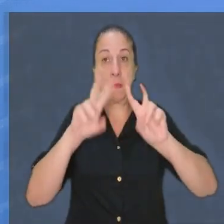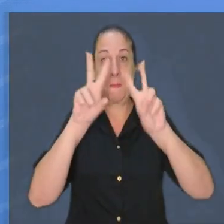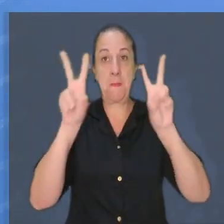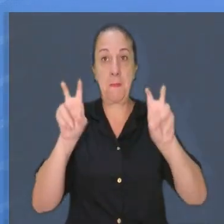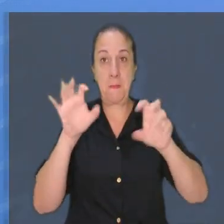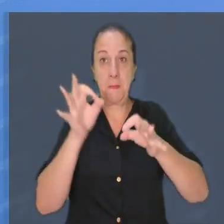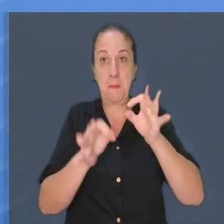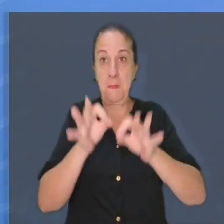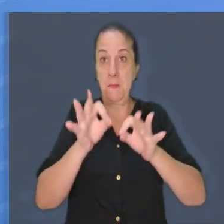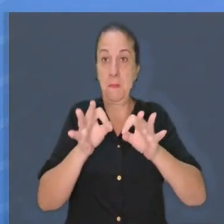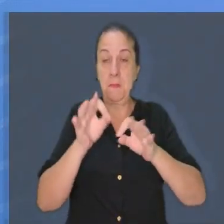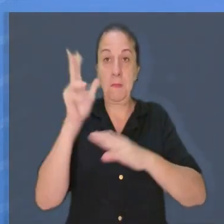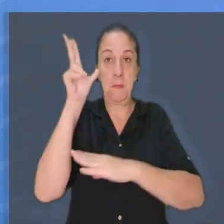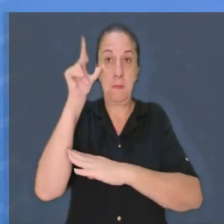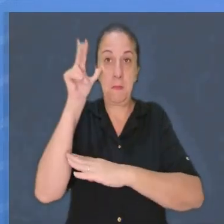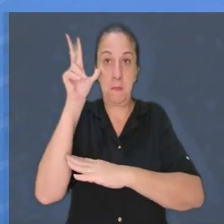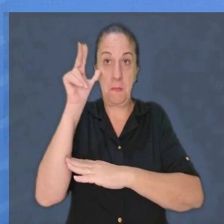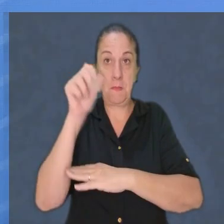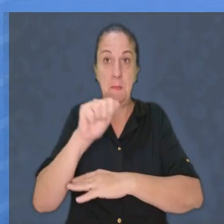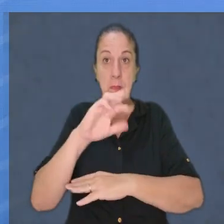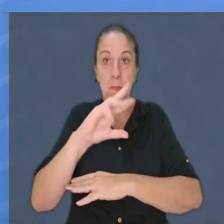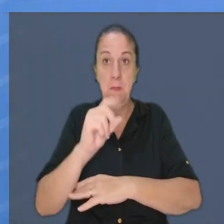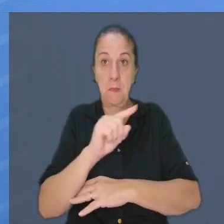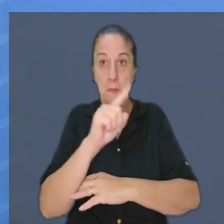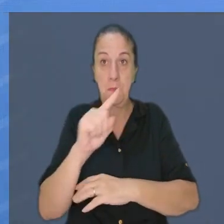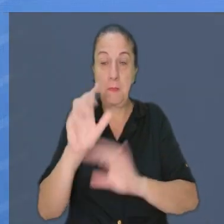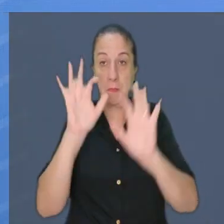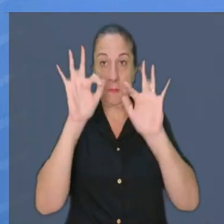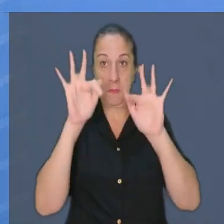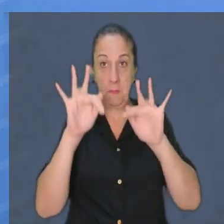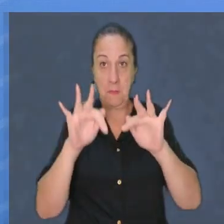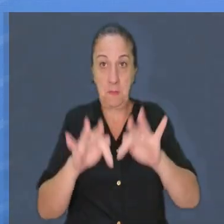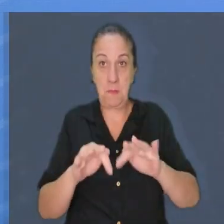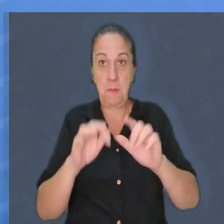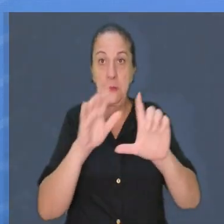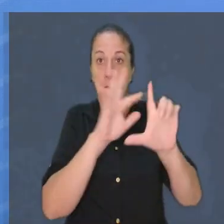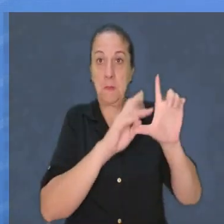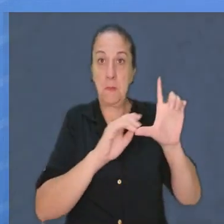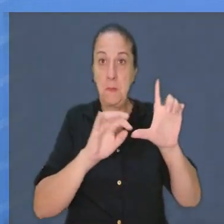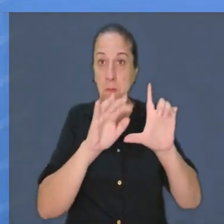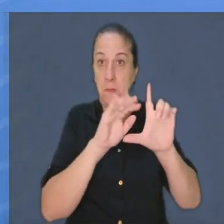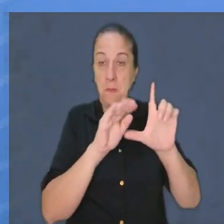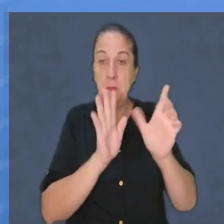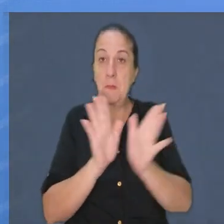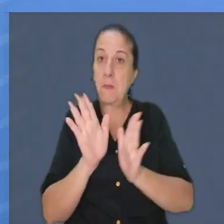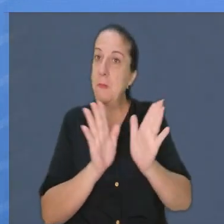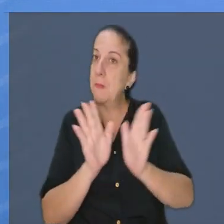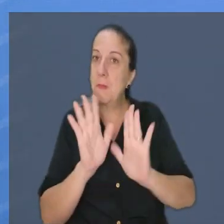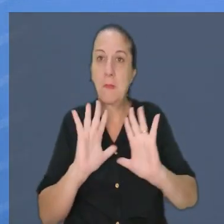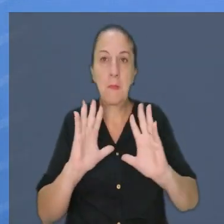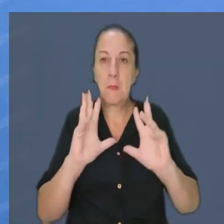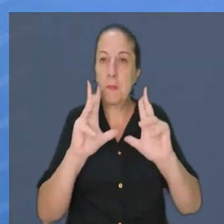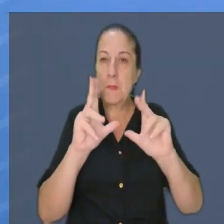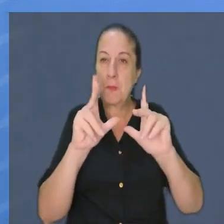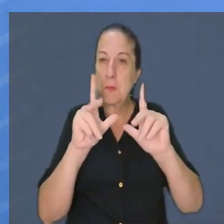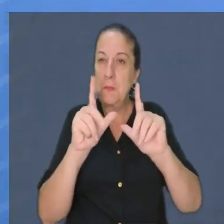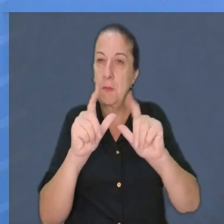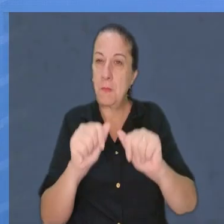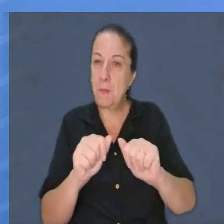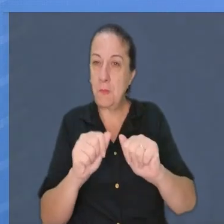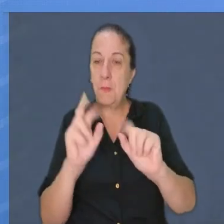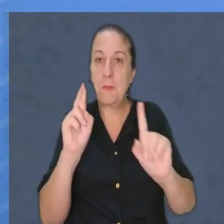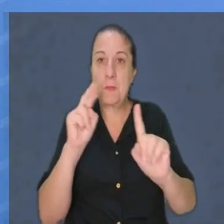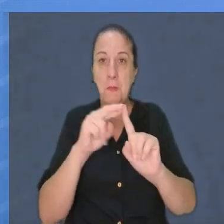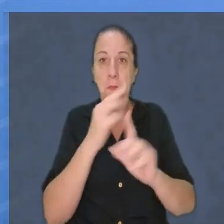um assunto jurídico. Em abril, o tema é ação rescisória na Justiça do Trabalho. Pelo QR Code, você acessa os artigos, links